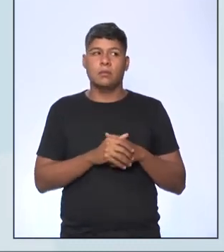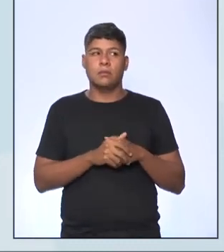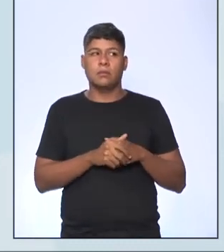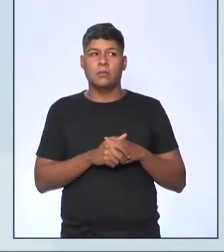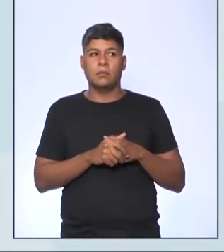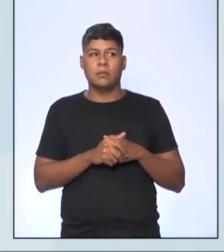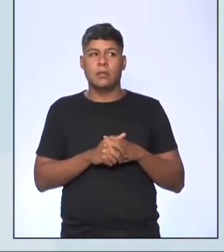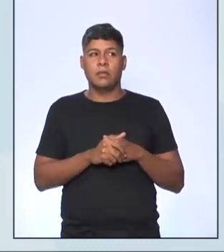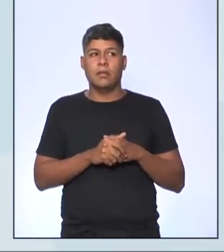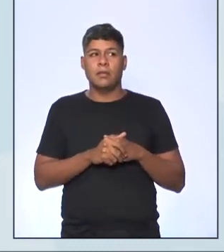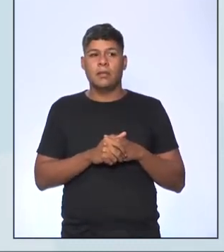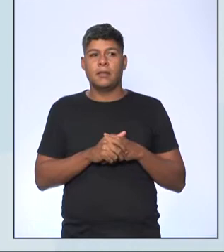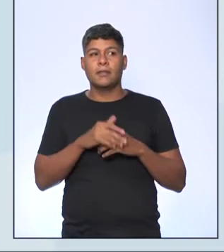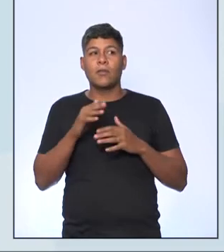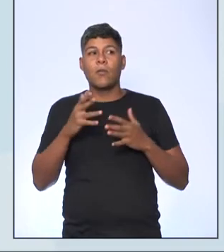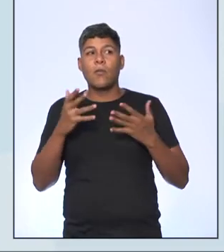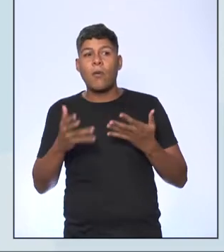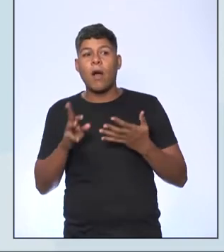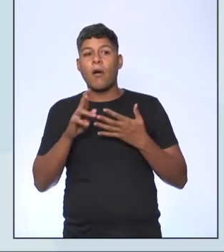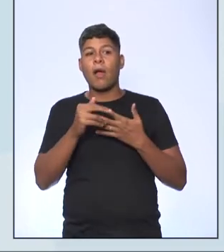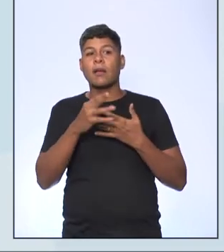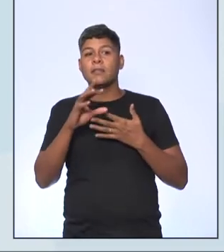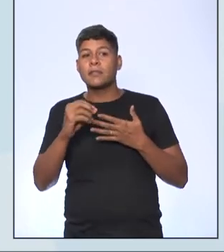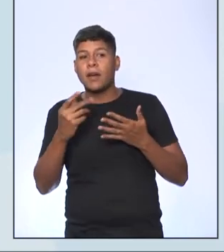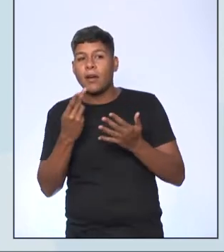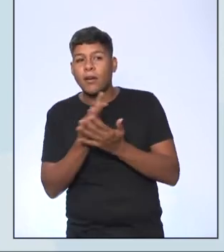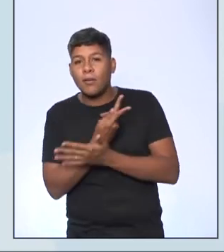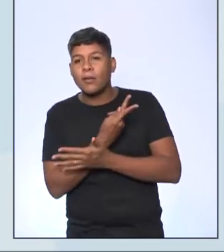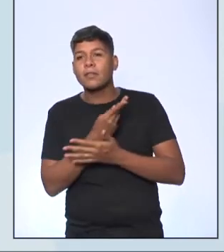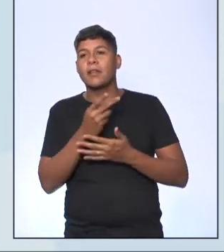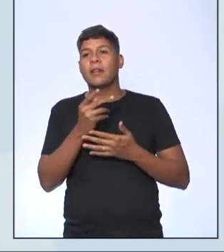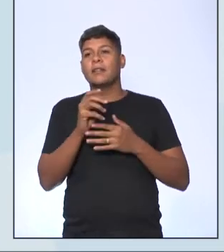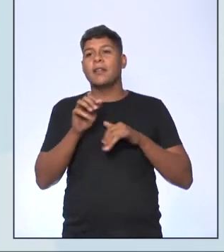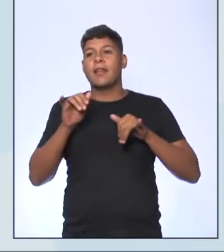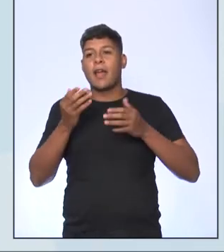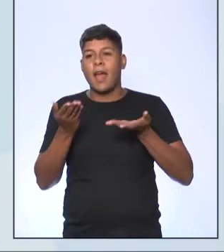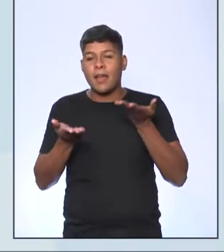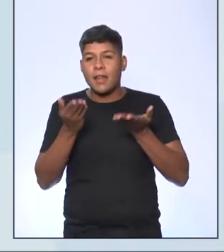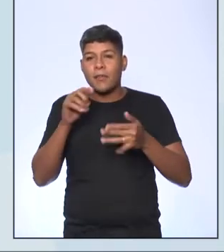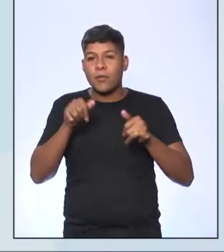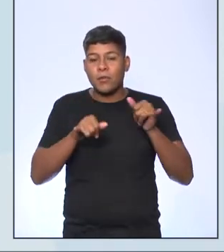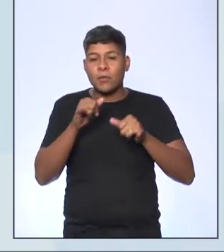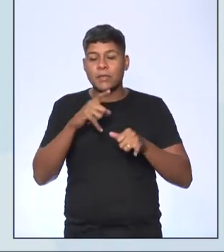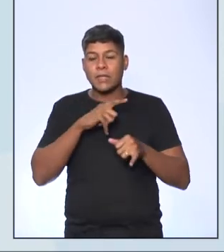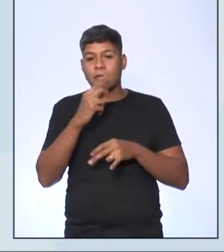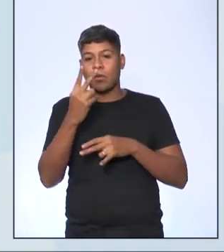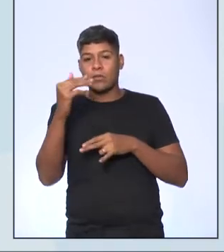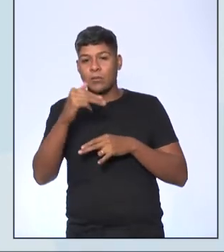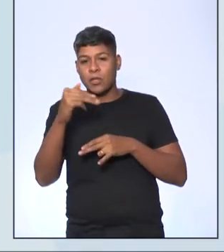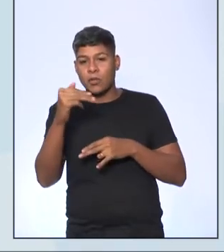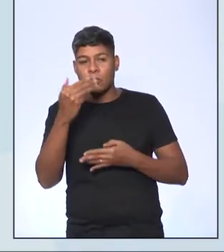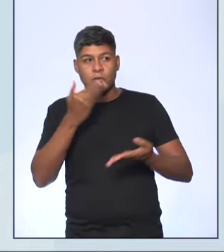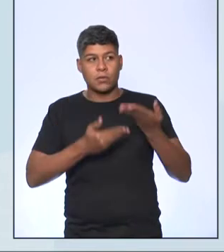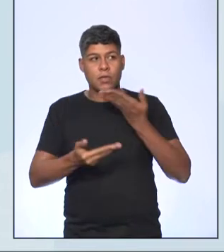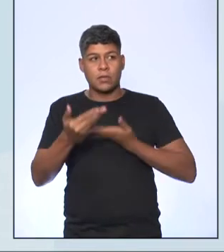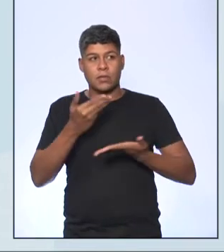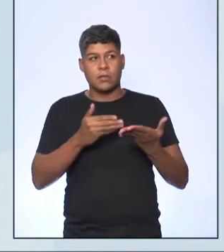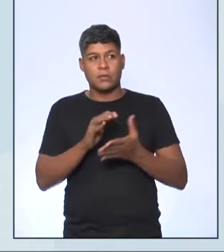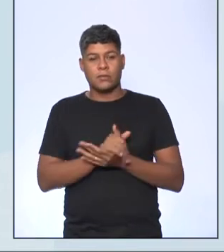não posso falar. Em quais reações ocorre o equilíbrio químico, tá? Então, a gente vai ter aí 2 minutinhos para essa